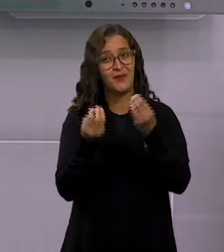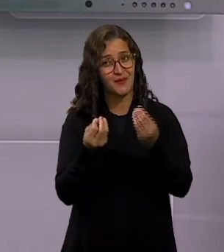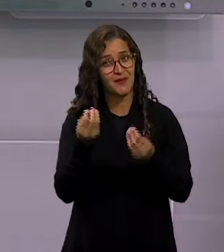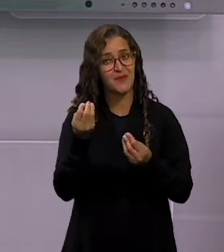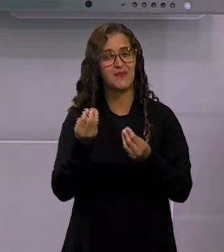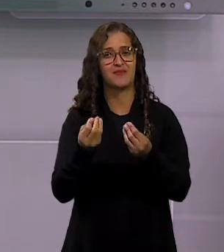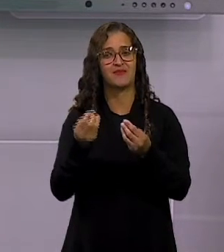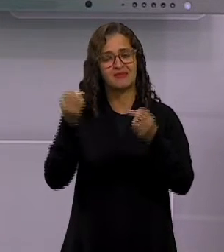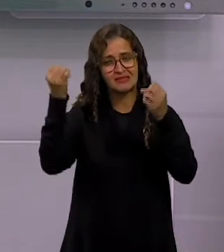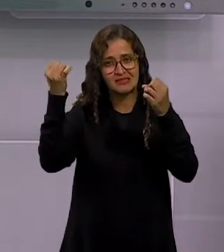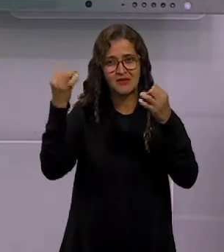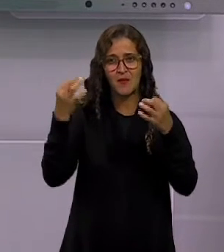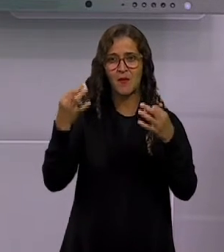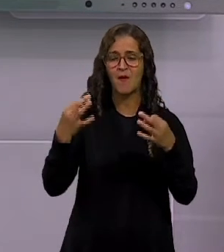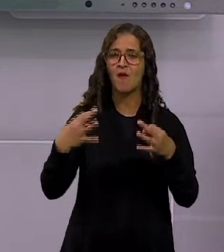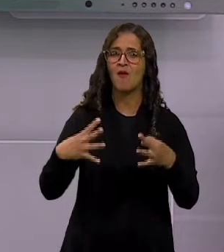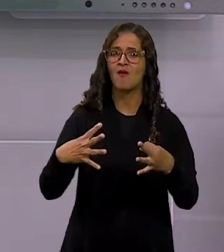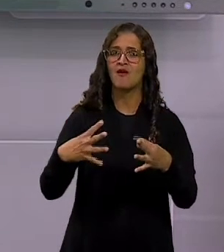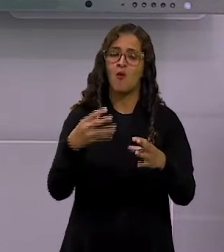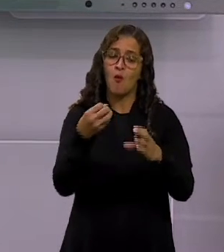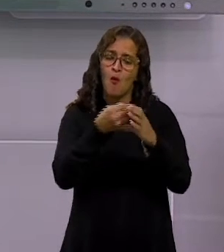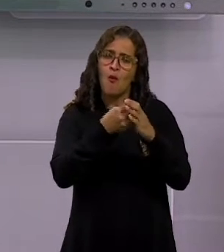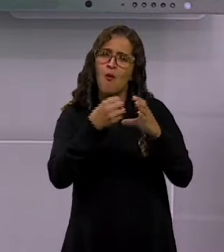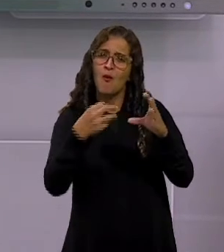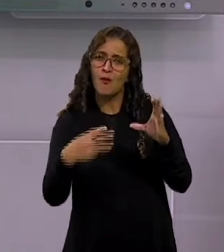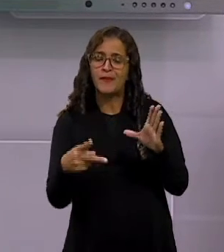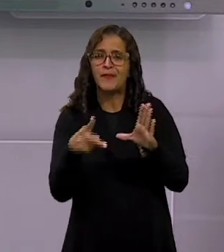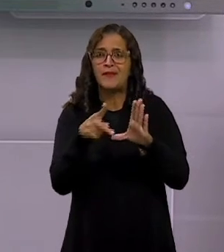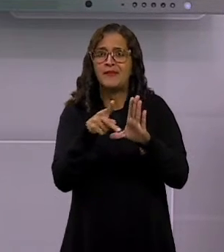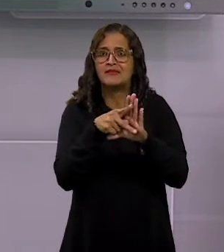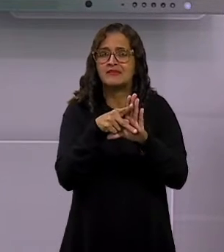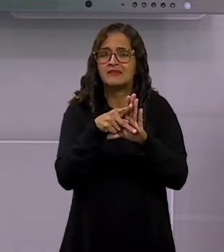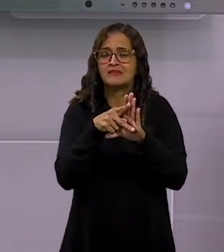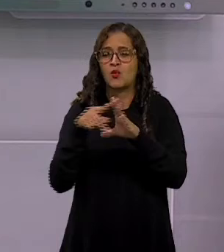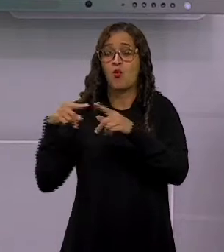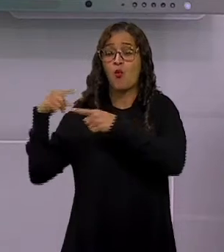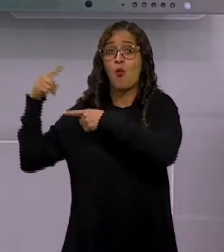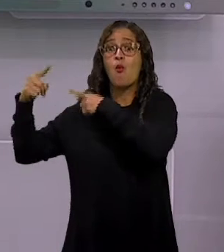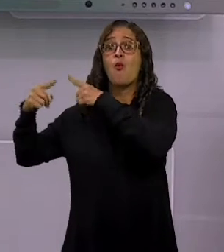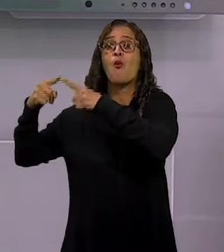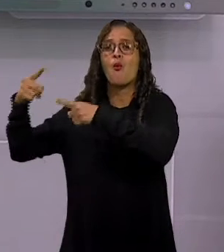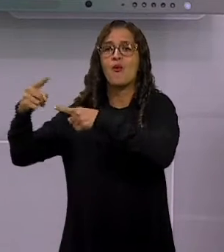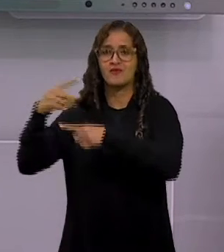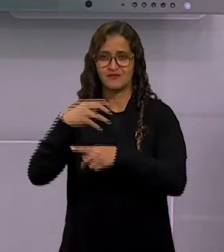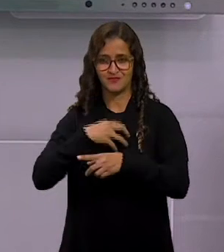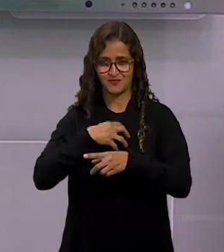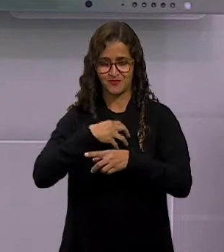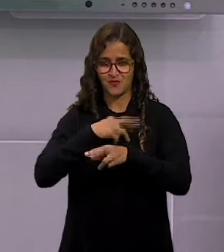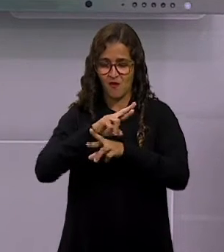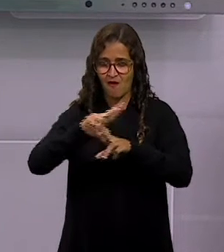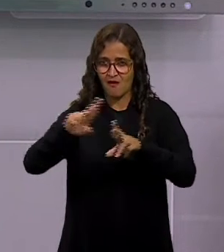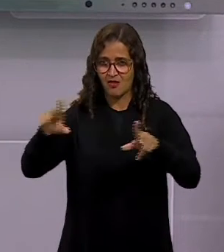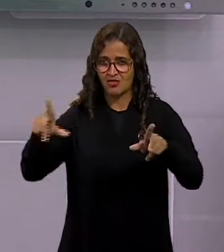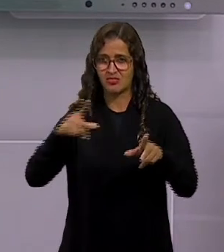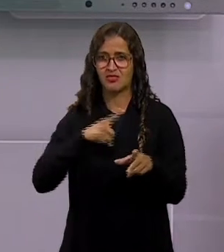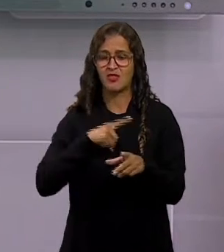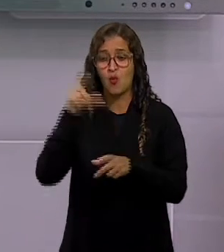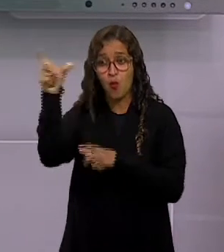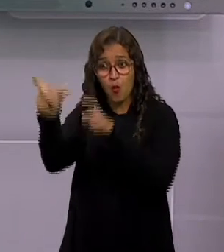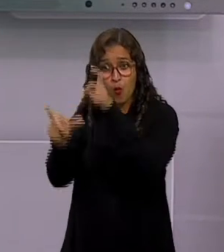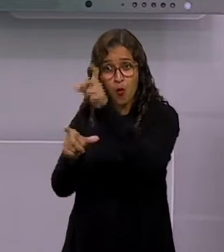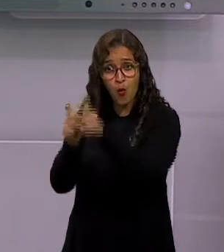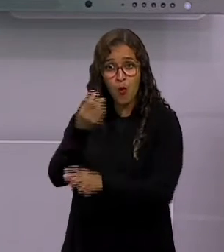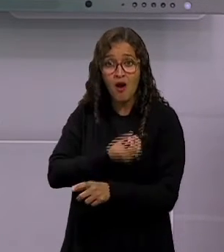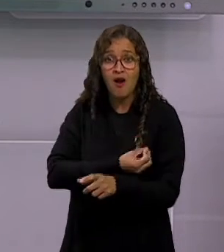são os nomes para essas características e as formas de reprodução desses animais. Os seres vivos podem